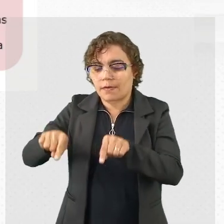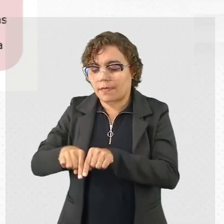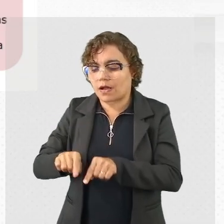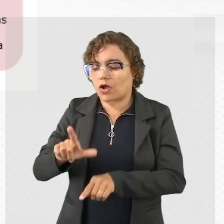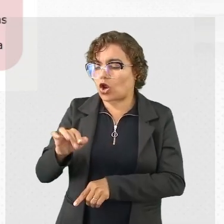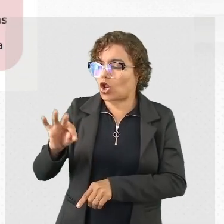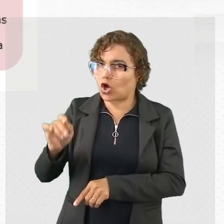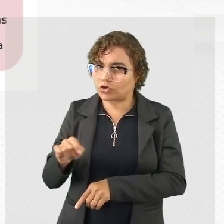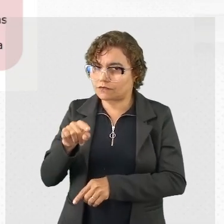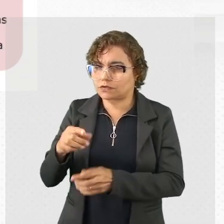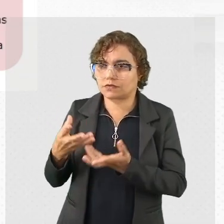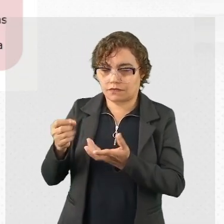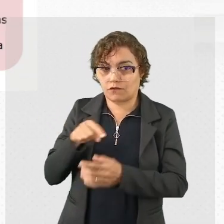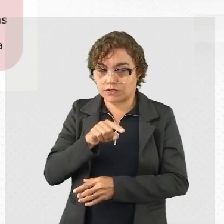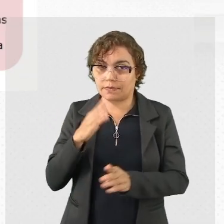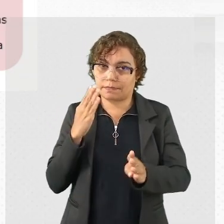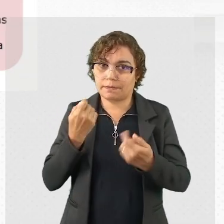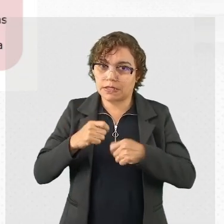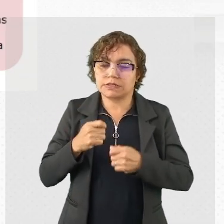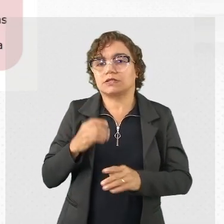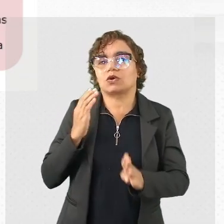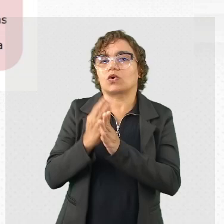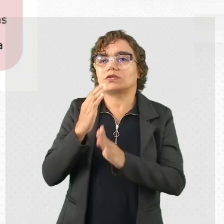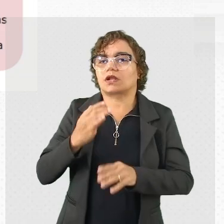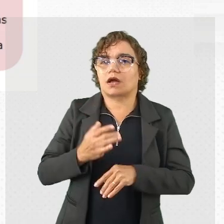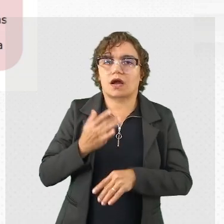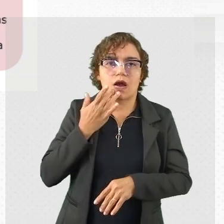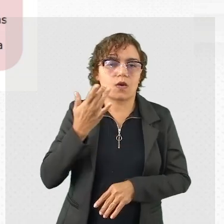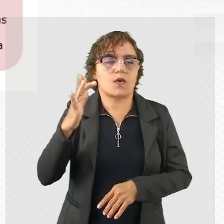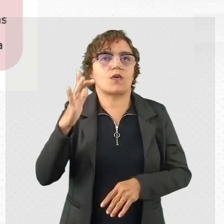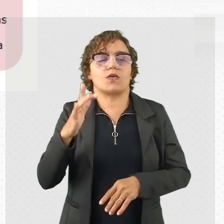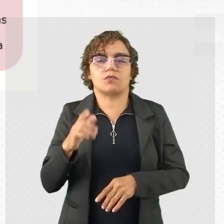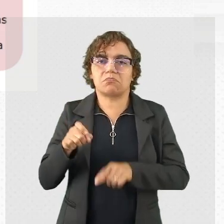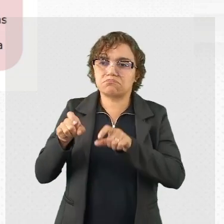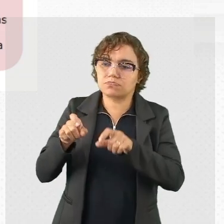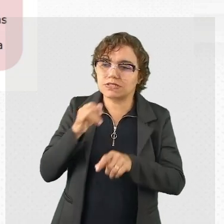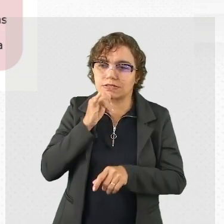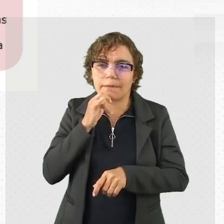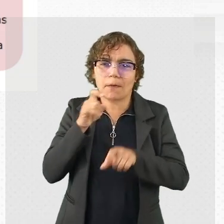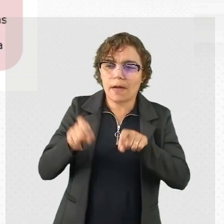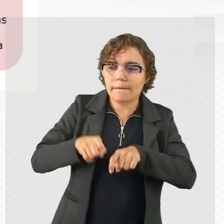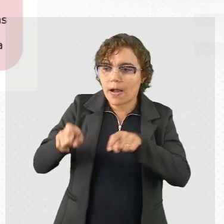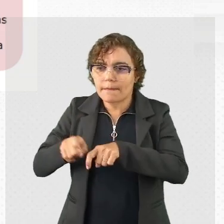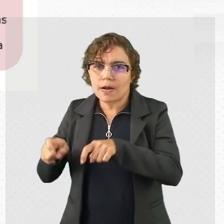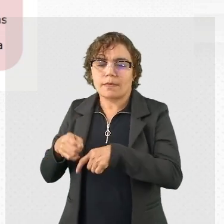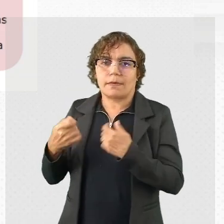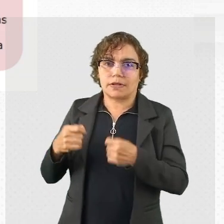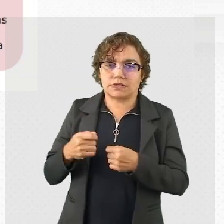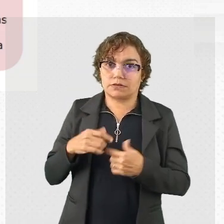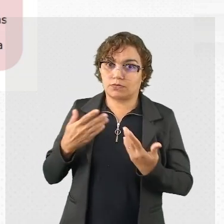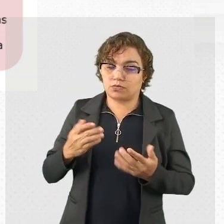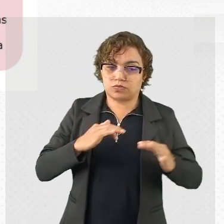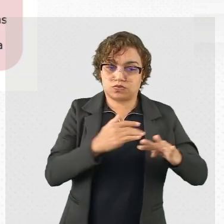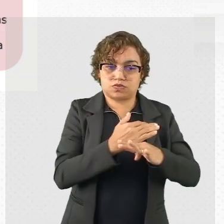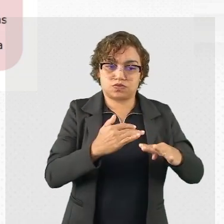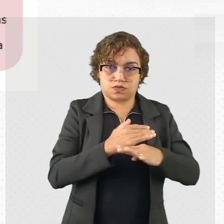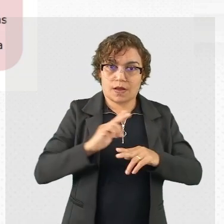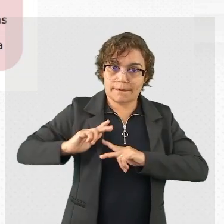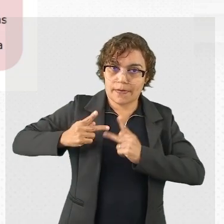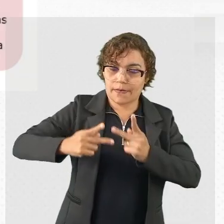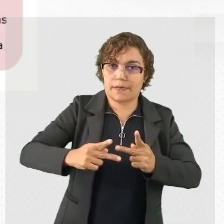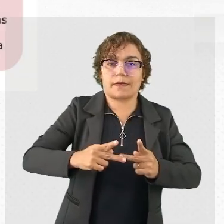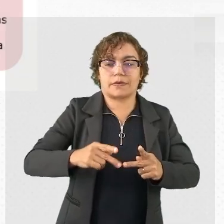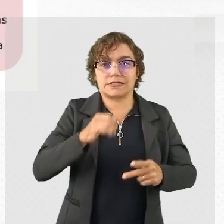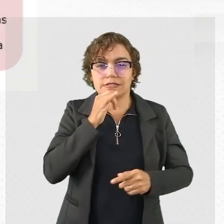precisa encontrar ouro, você precisa fazer exploração, é seu, você vai passar, e por isso capitanias hereditárias, porque passava a todos os